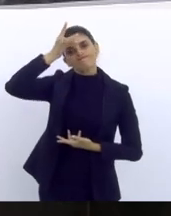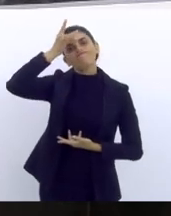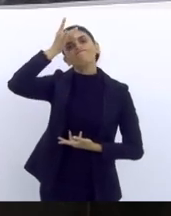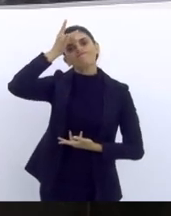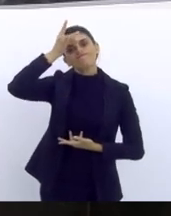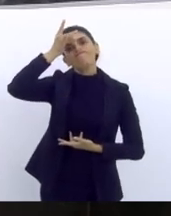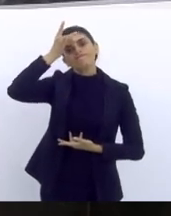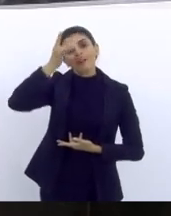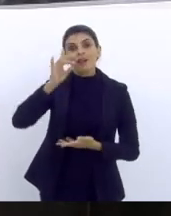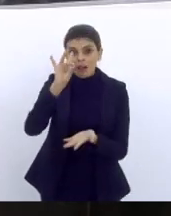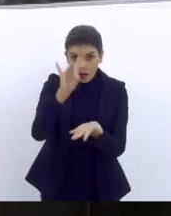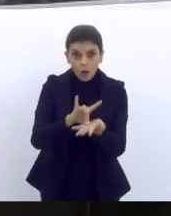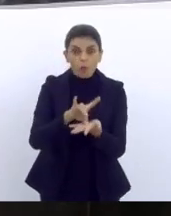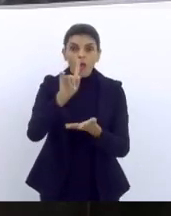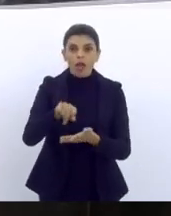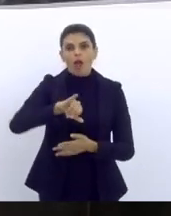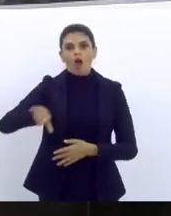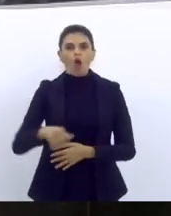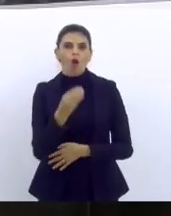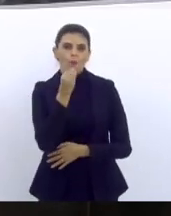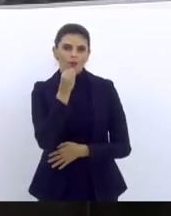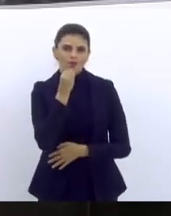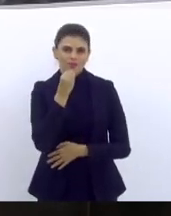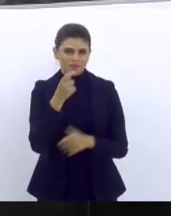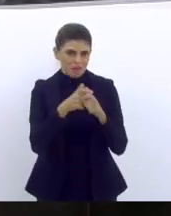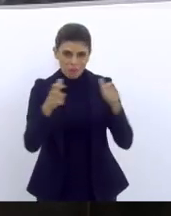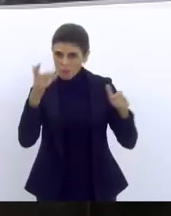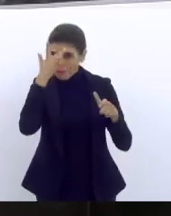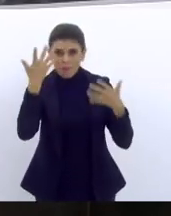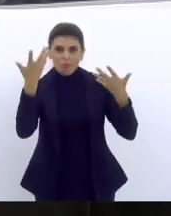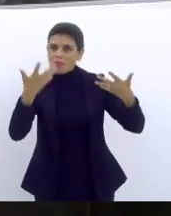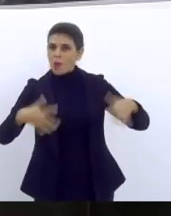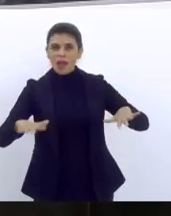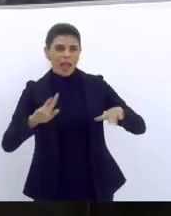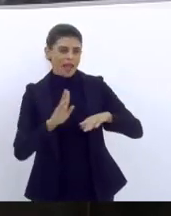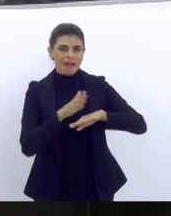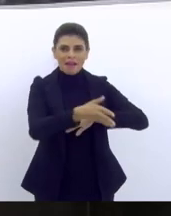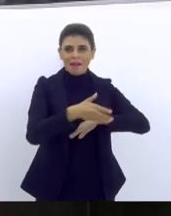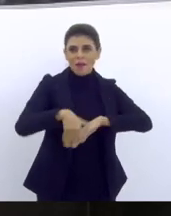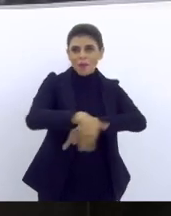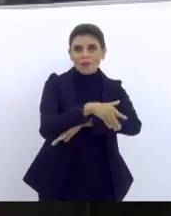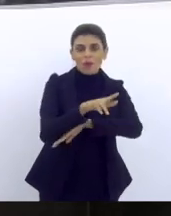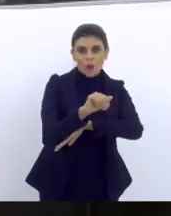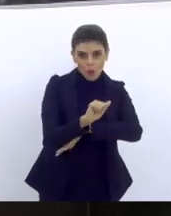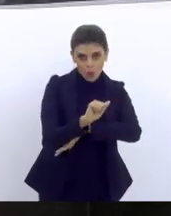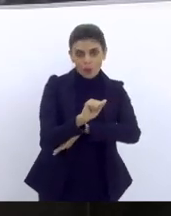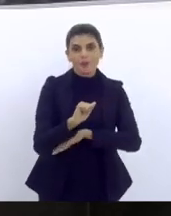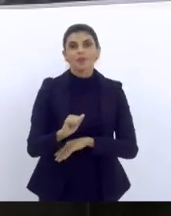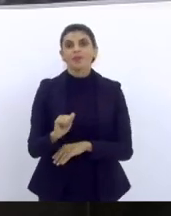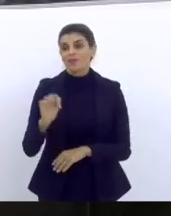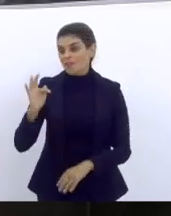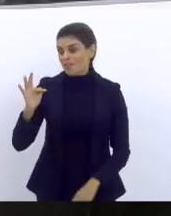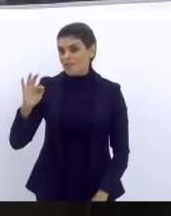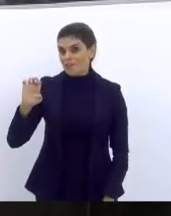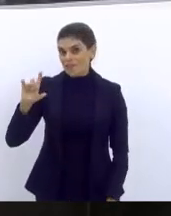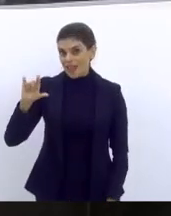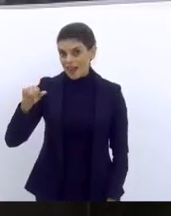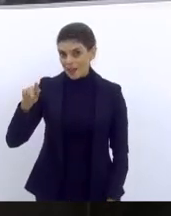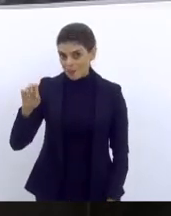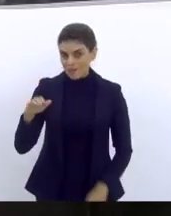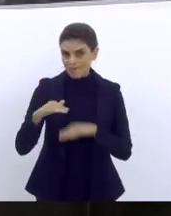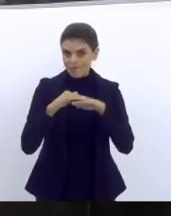realmente é uma oportunidade. Ninguém quer estar lá. Felipe falou para Daniel, Felipe falou para Natanael, falou, ó, encontramos o